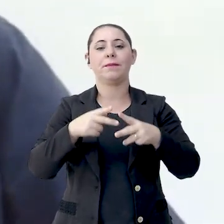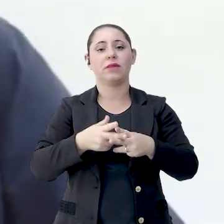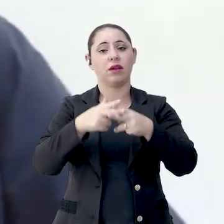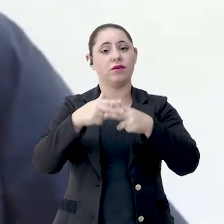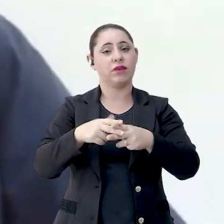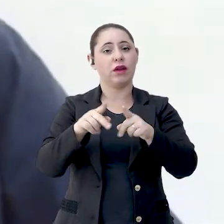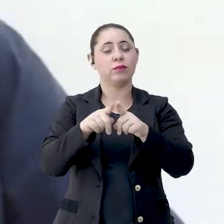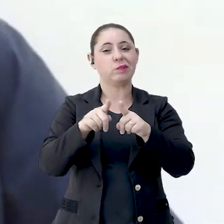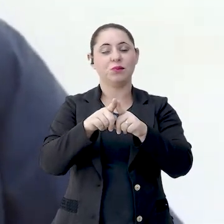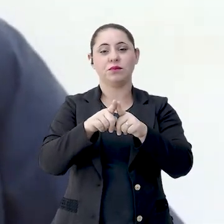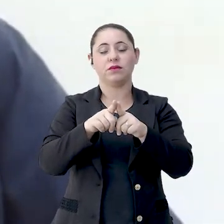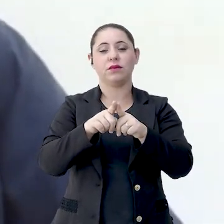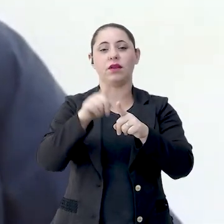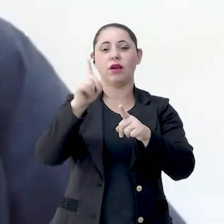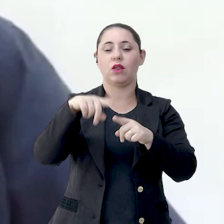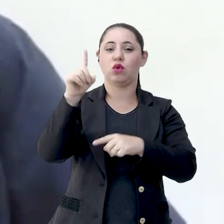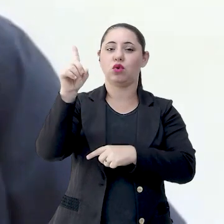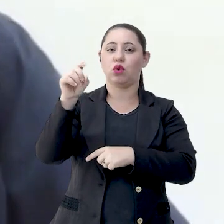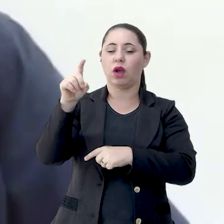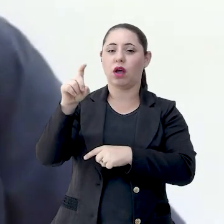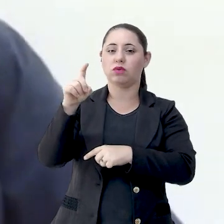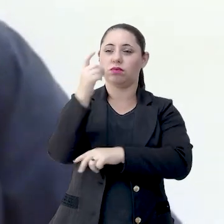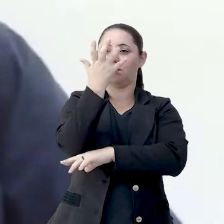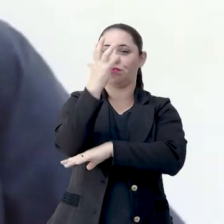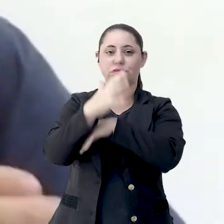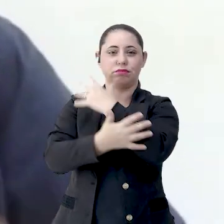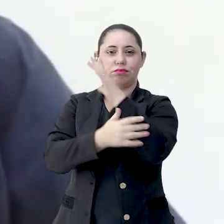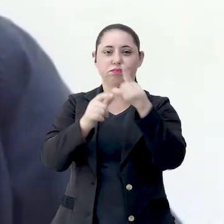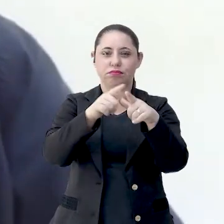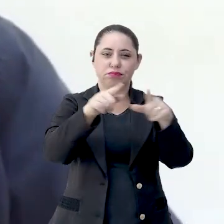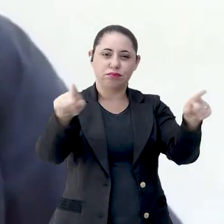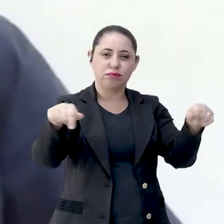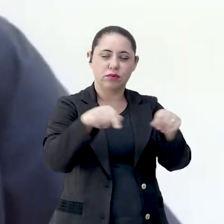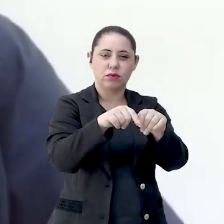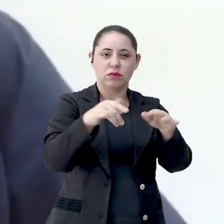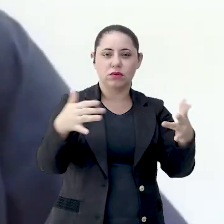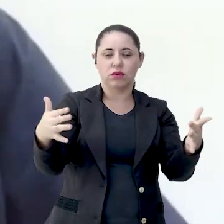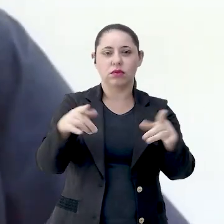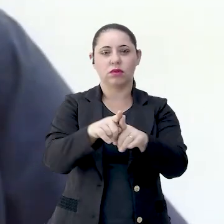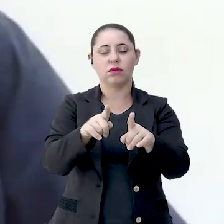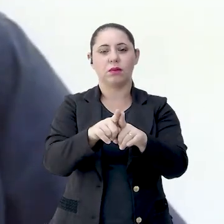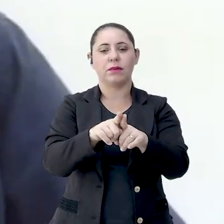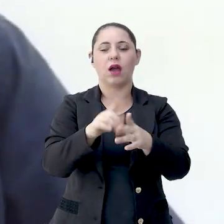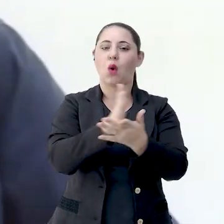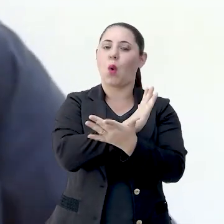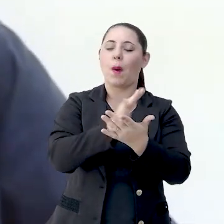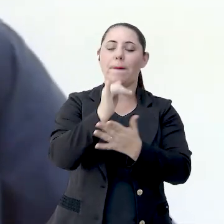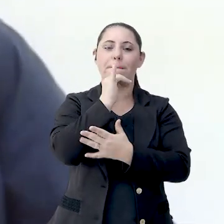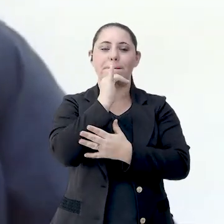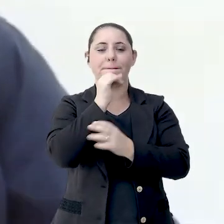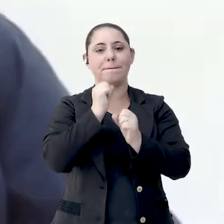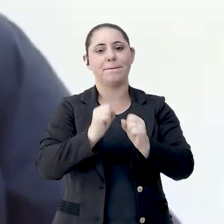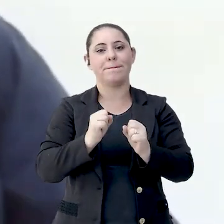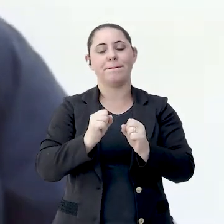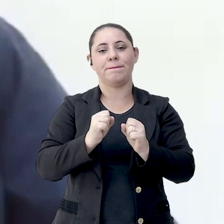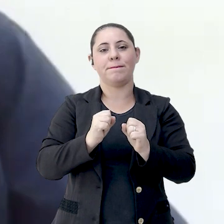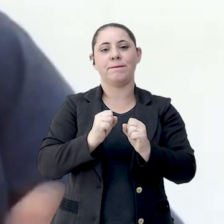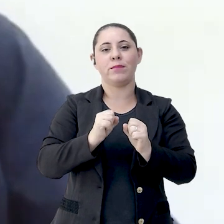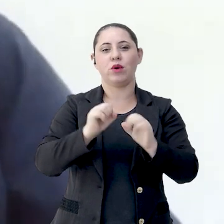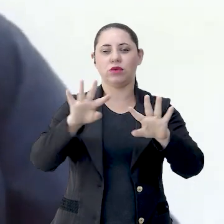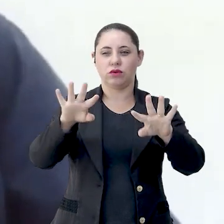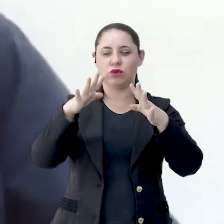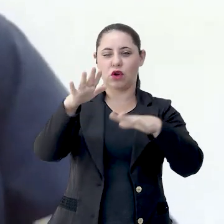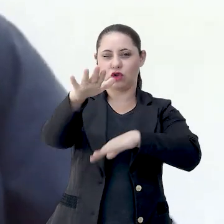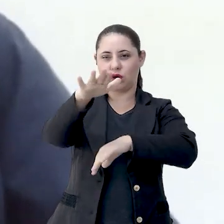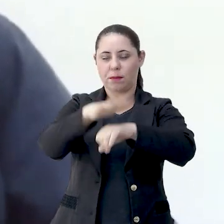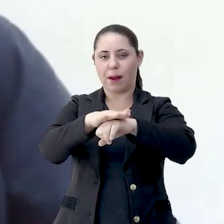de Naviraí, que nós fizemos também recentemente. Núcleo Industrial de Dourados, que nós revitalizamos todo o Núcleo Industrial de Dourados. São alguns exemplos